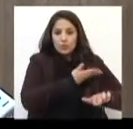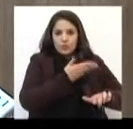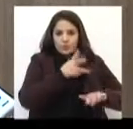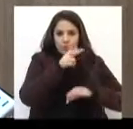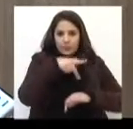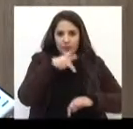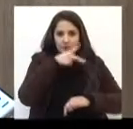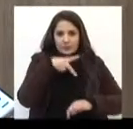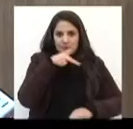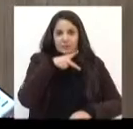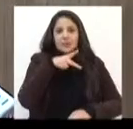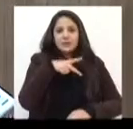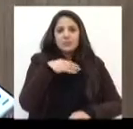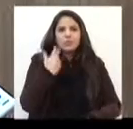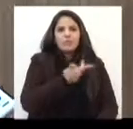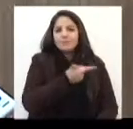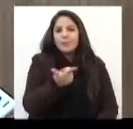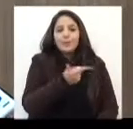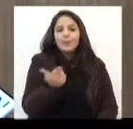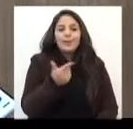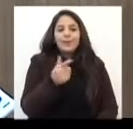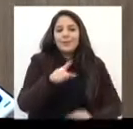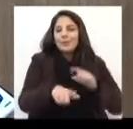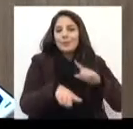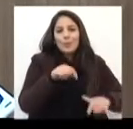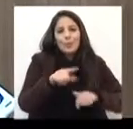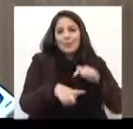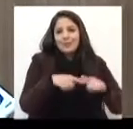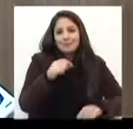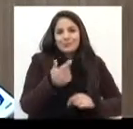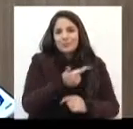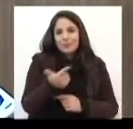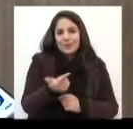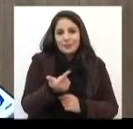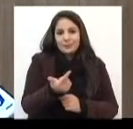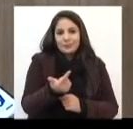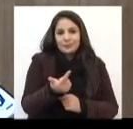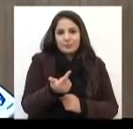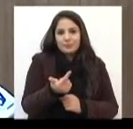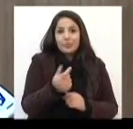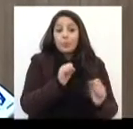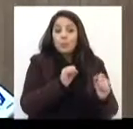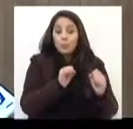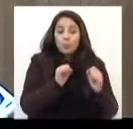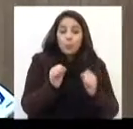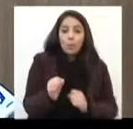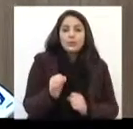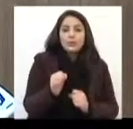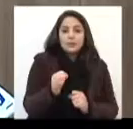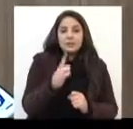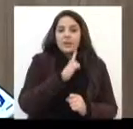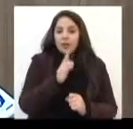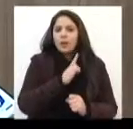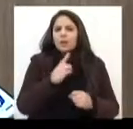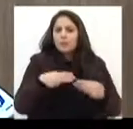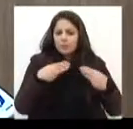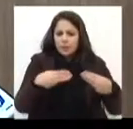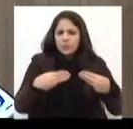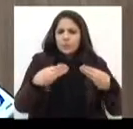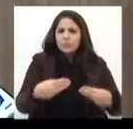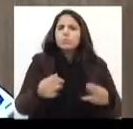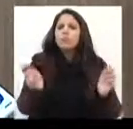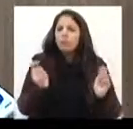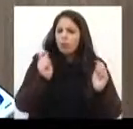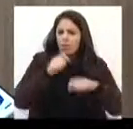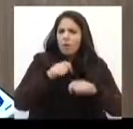país, a gente não tem muita opção de escolher, posso dizer, ministros que têm competência de